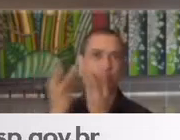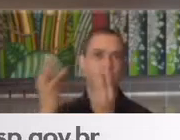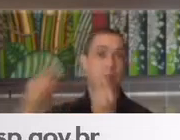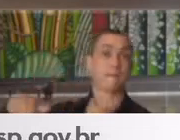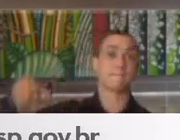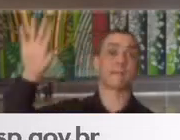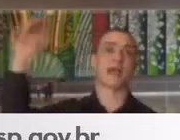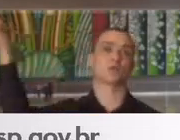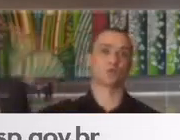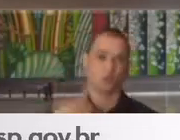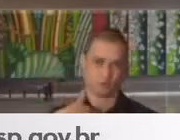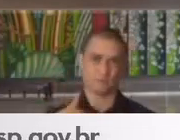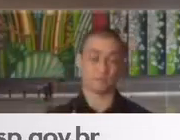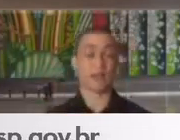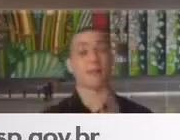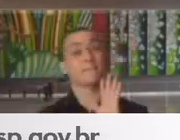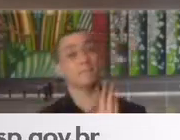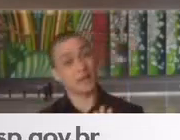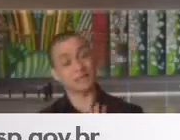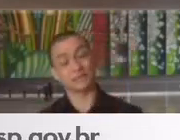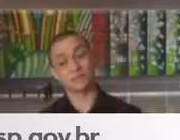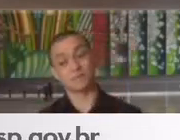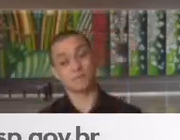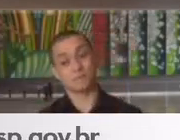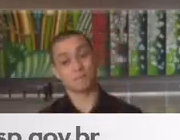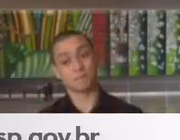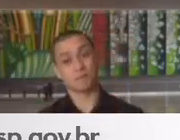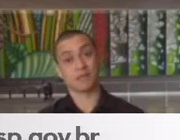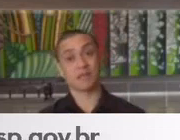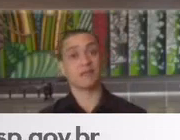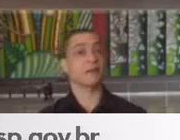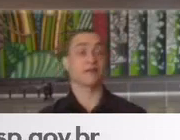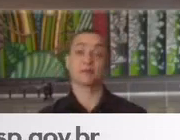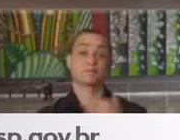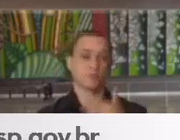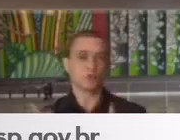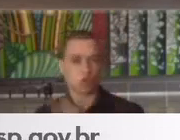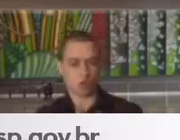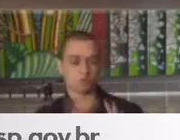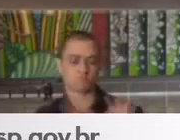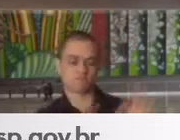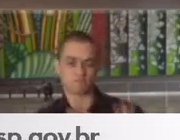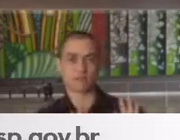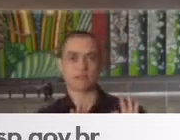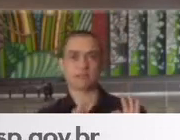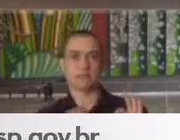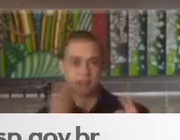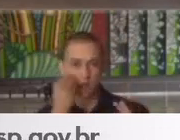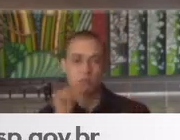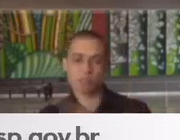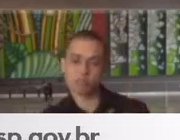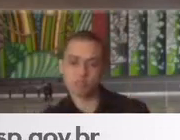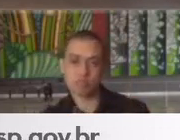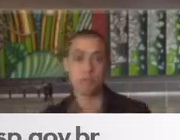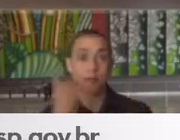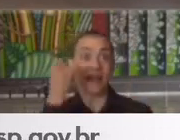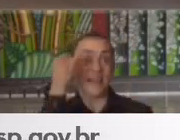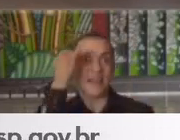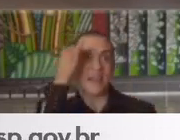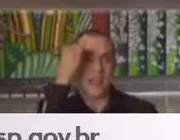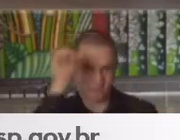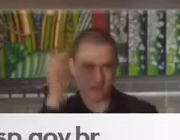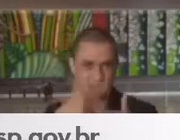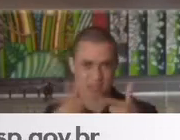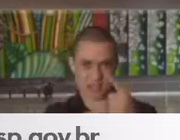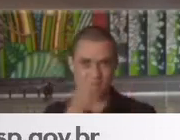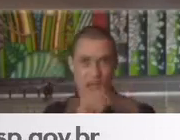do que o Brasil. Mas, na medida que nós estamos tomando todas as medidas preventivas possíveis no Estado de São